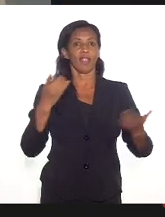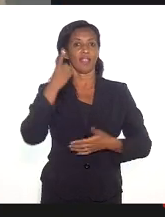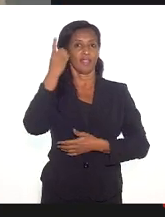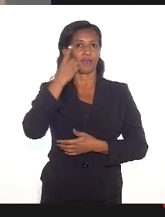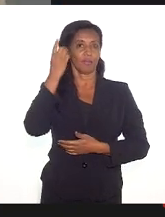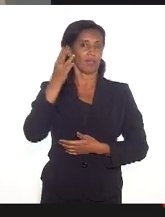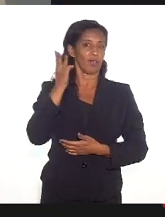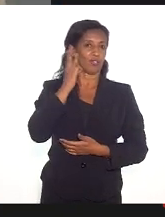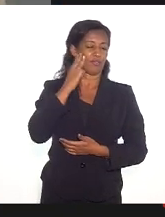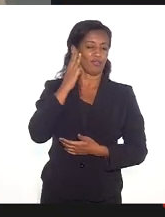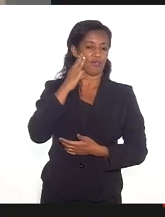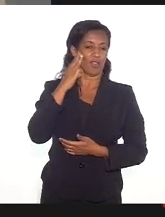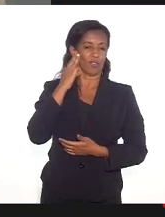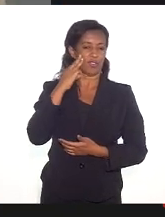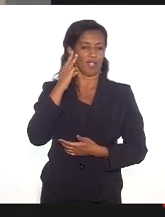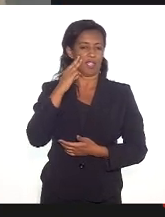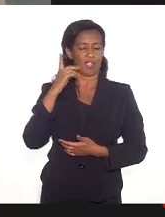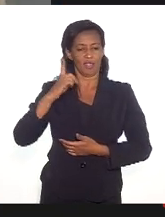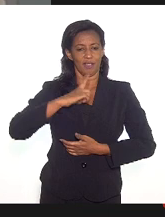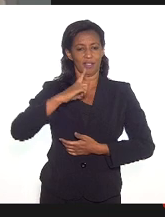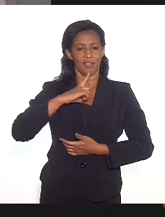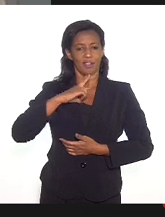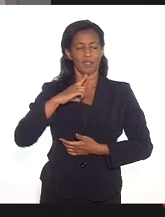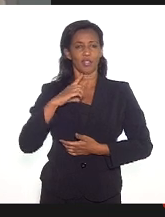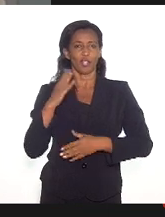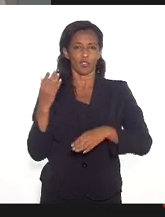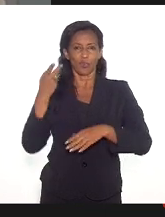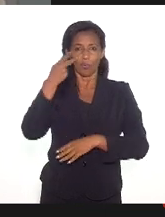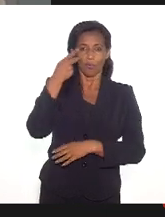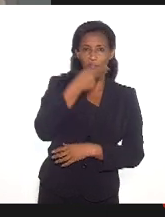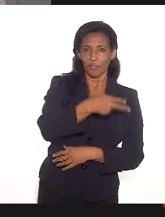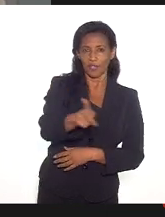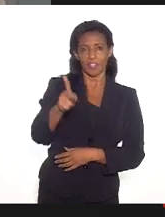no Arsenal de Marinha, e os senhores nos recebeu, não é,